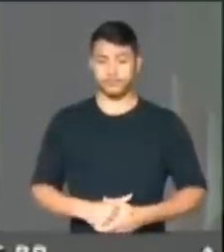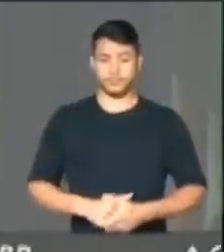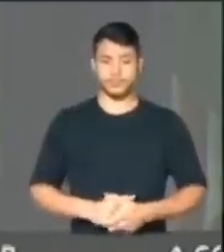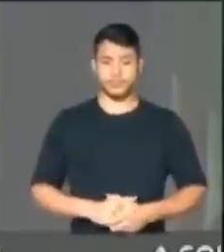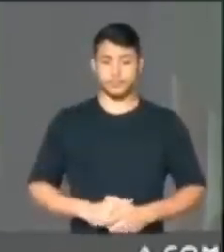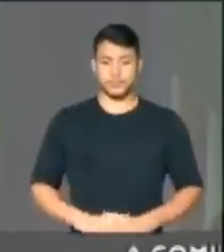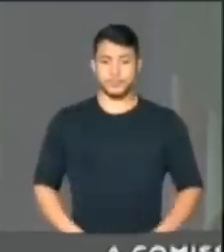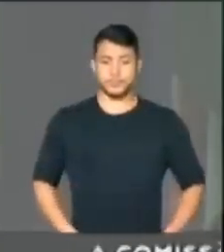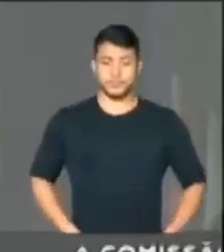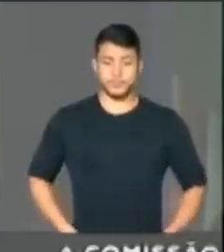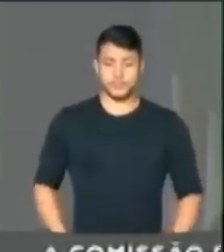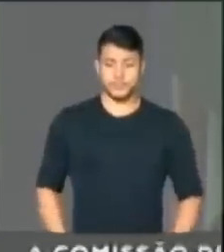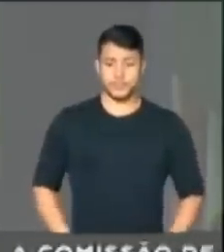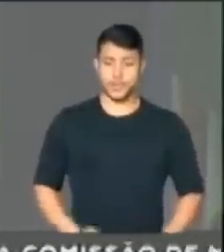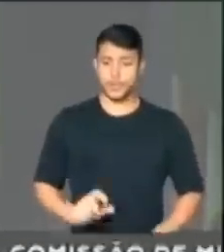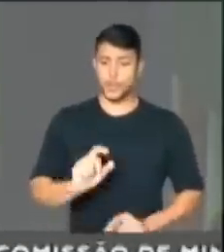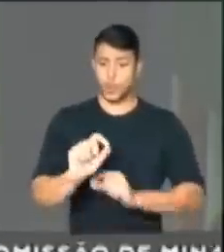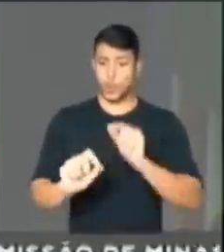este movimento